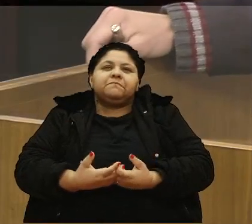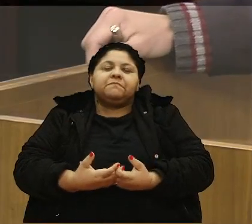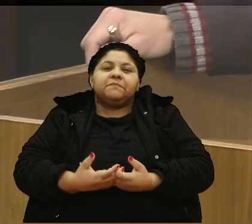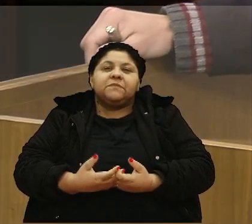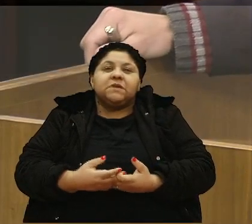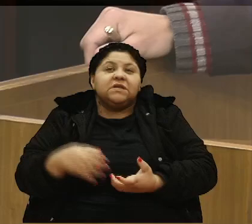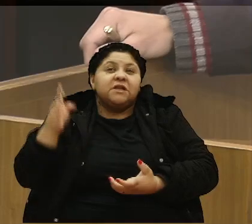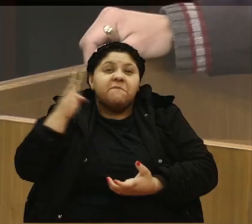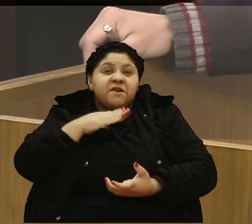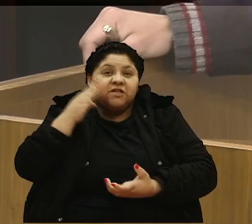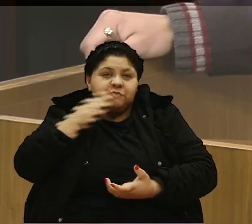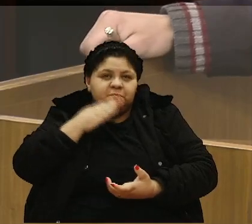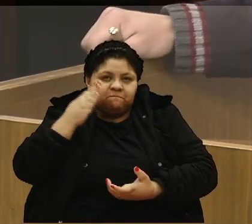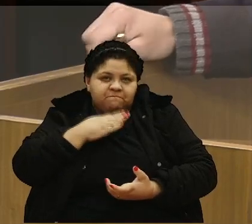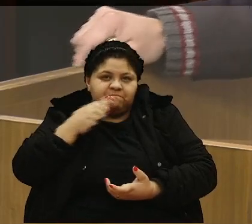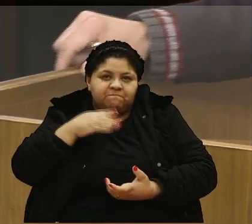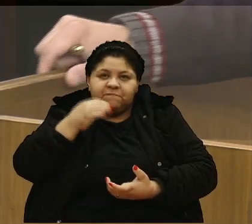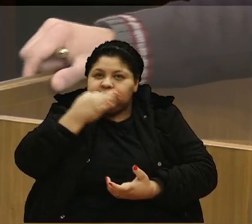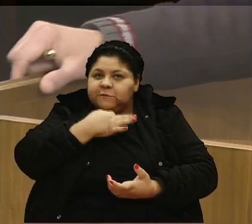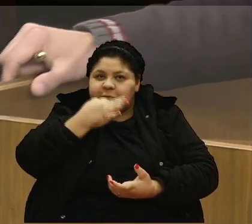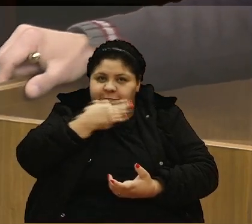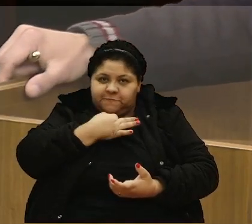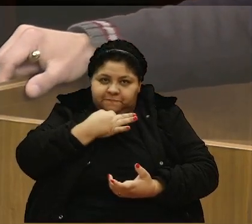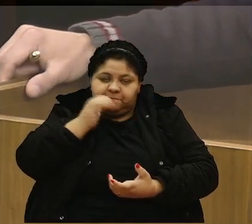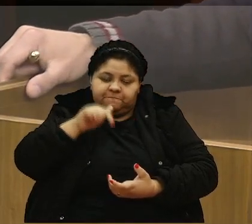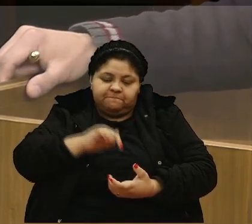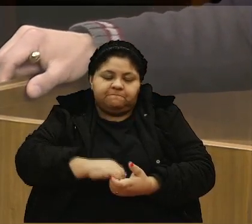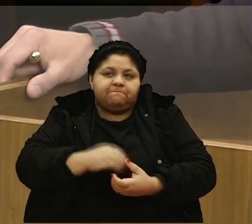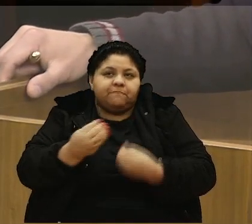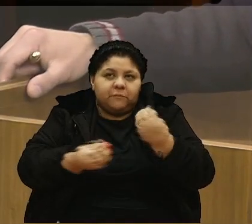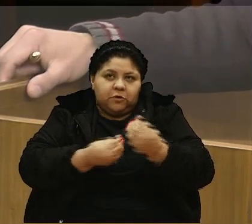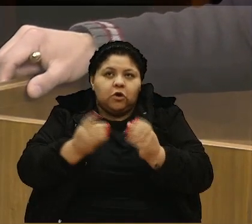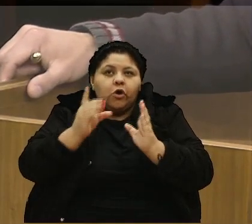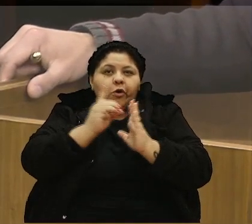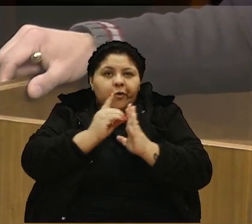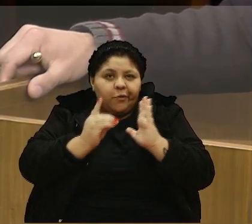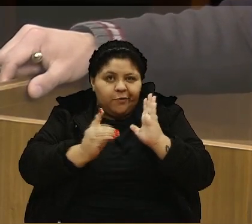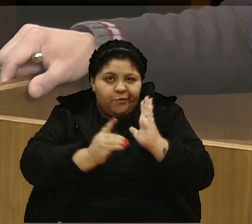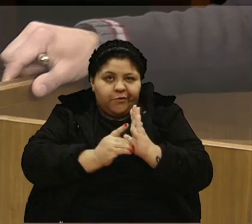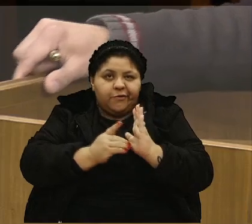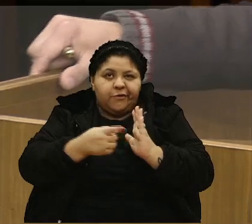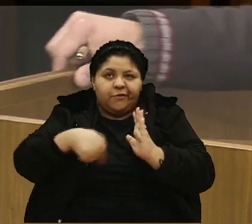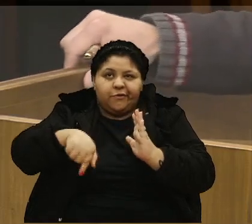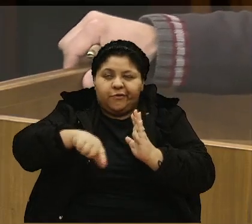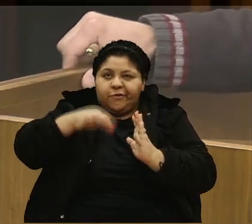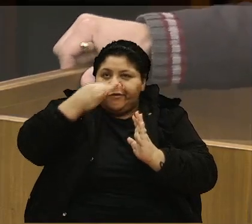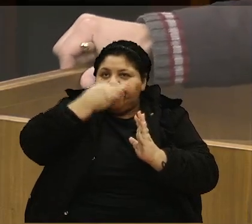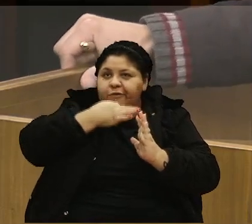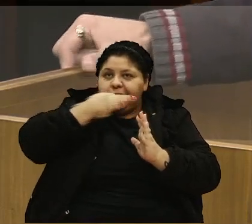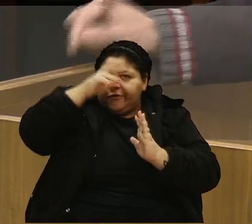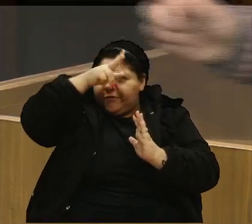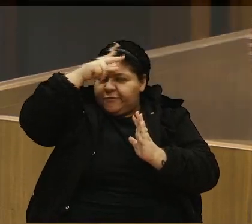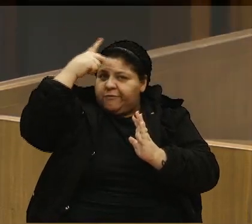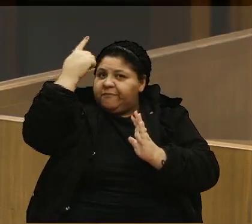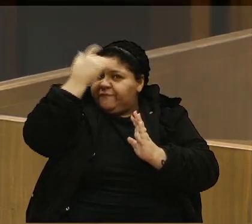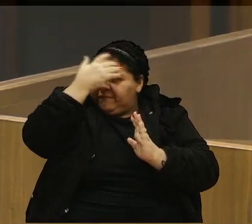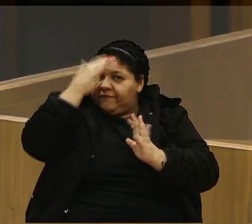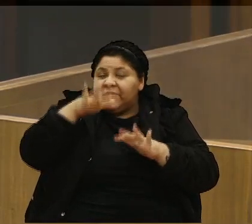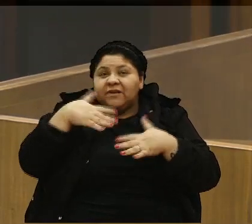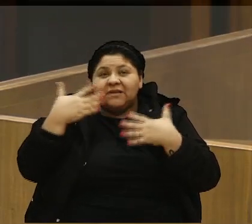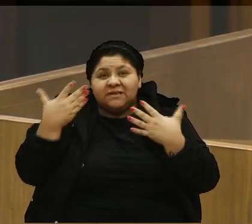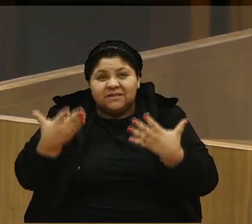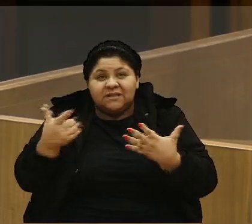de emergência na nossa cidade de Caxias do Sul, como foi decretado pelo nosso município, pelo nosso prefeito Odiló. Então,